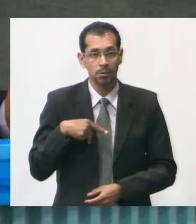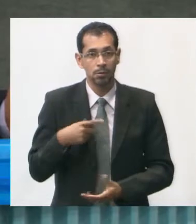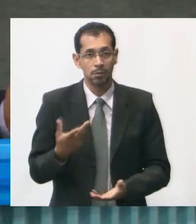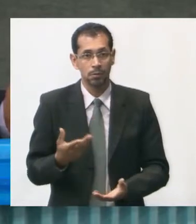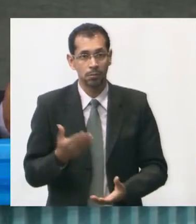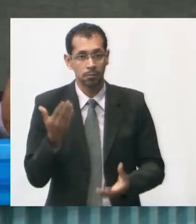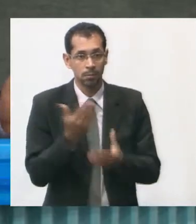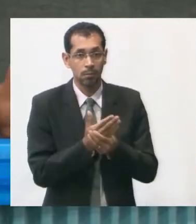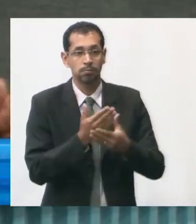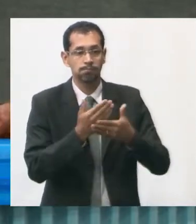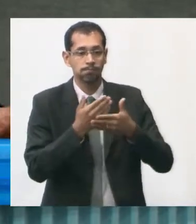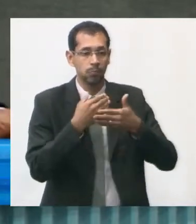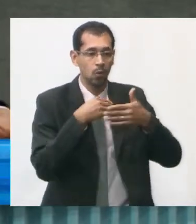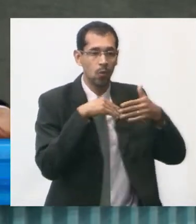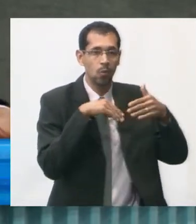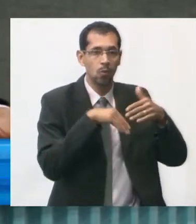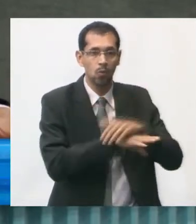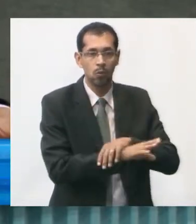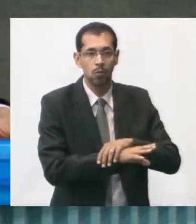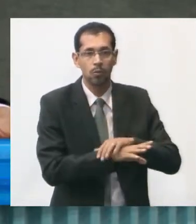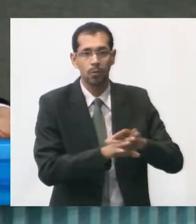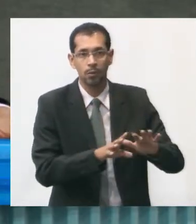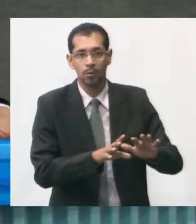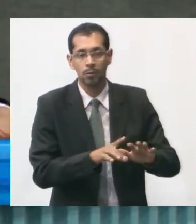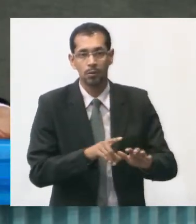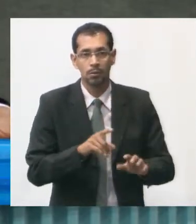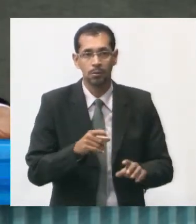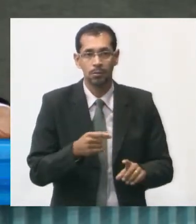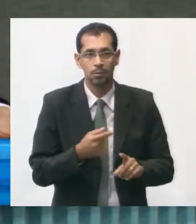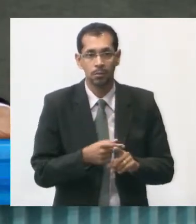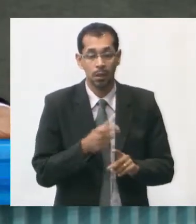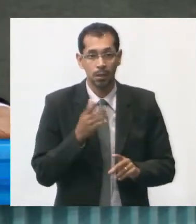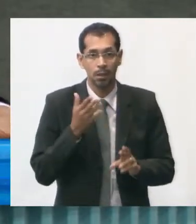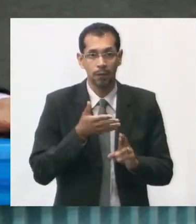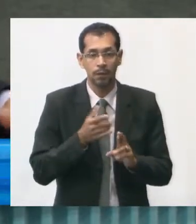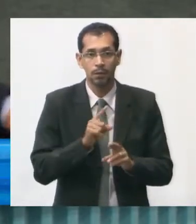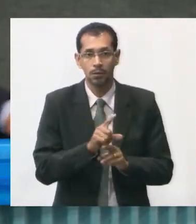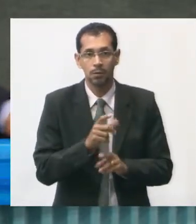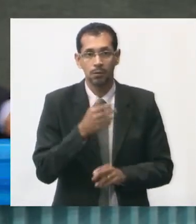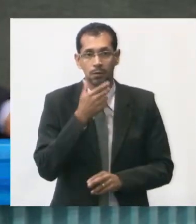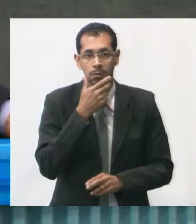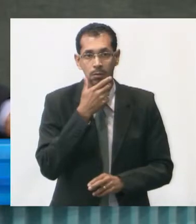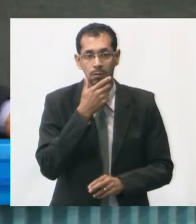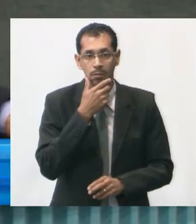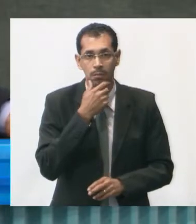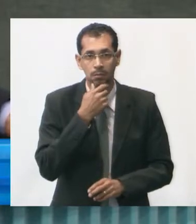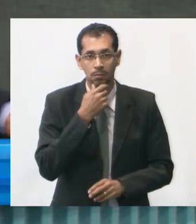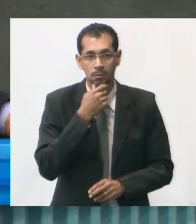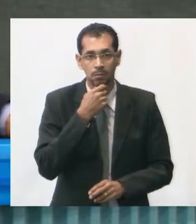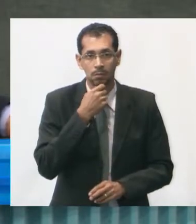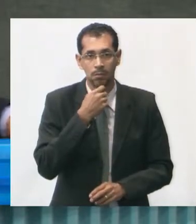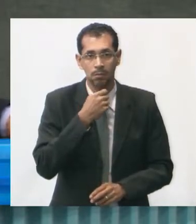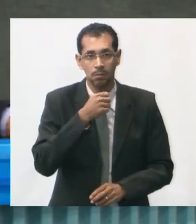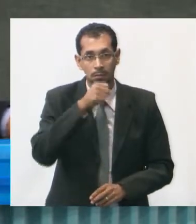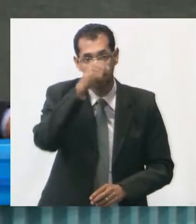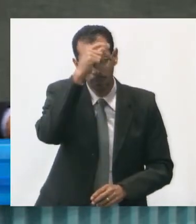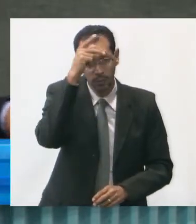Vitória, prefeito João Coser, aonde respondia ali no Ministério Público